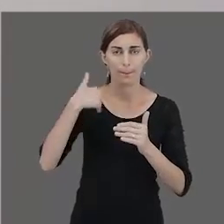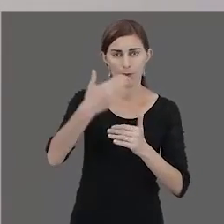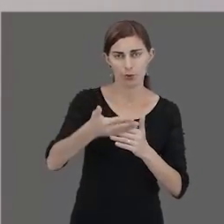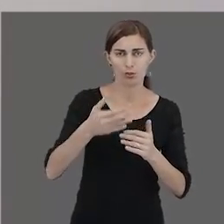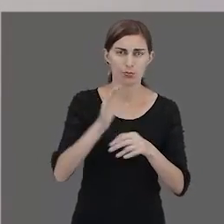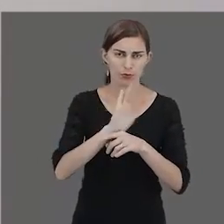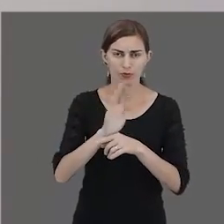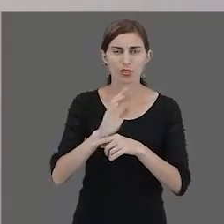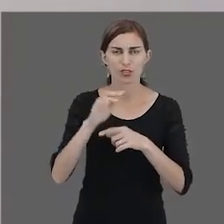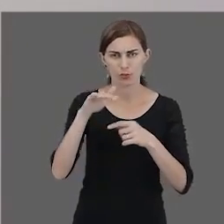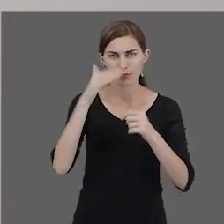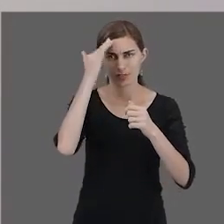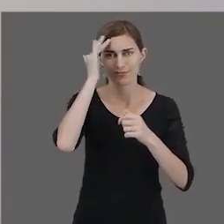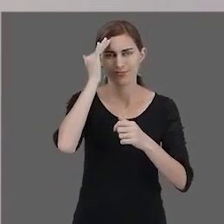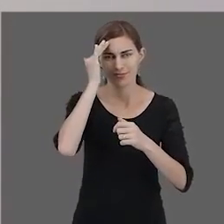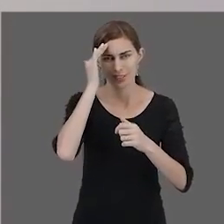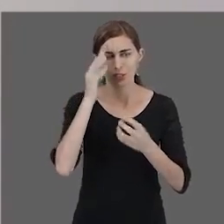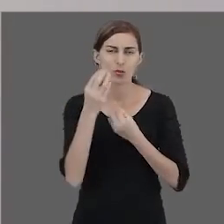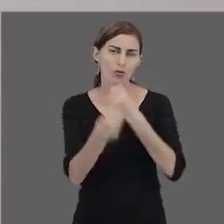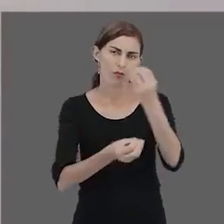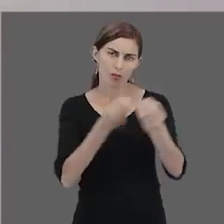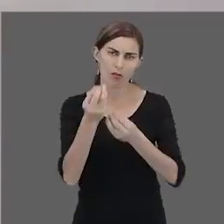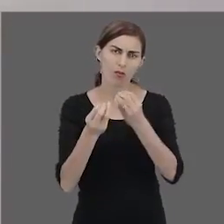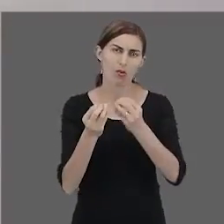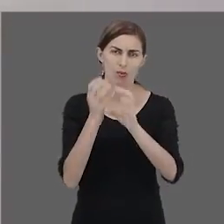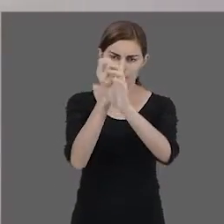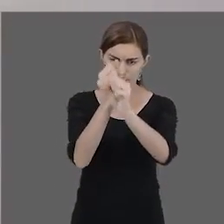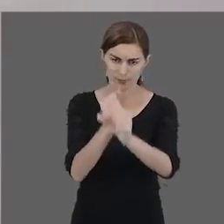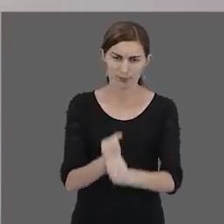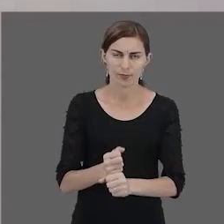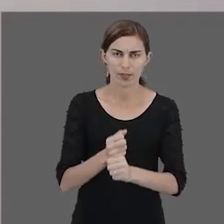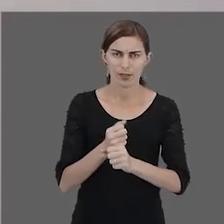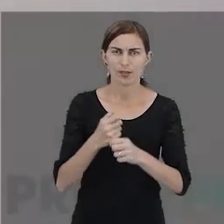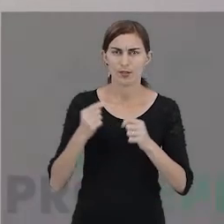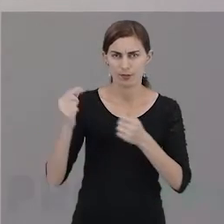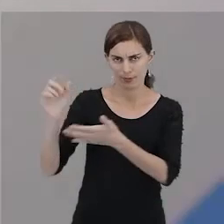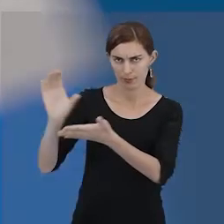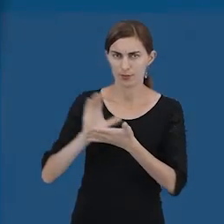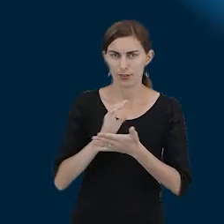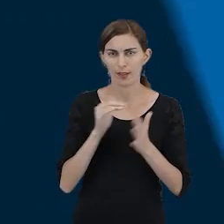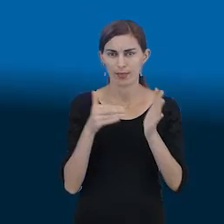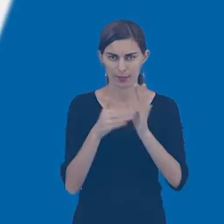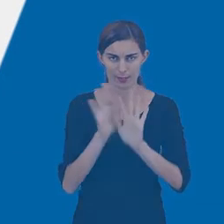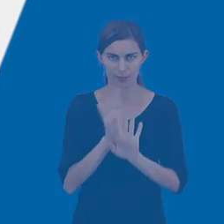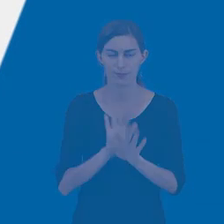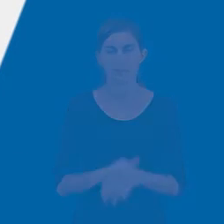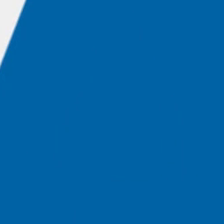vocês ficarão por dentro de como prestar conta de recursos de convênio. Até lá!